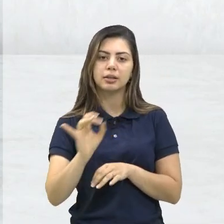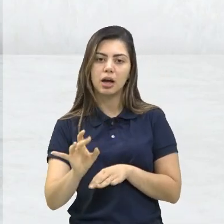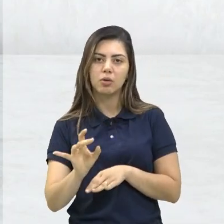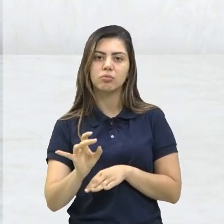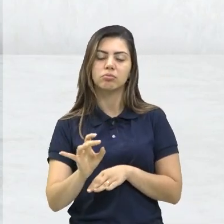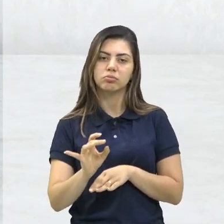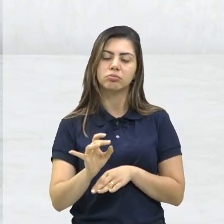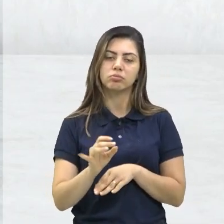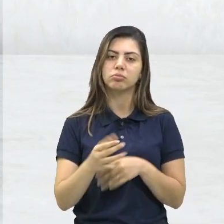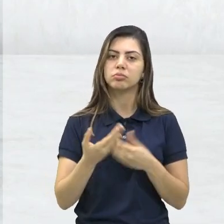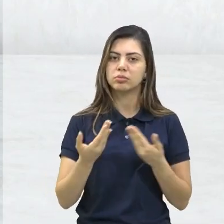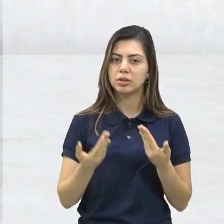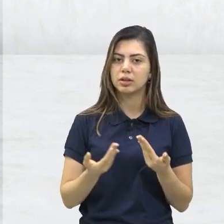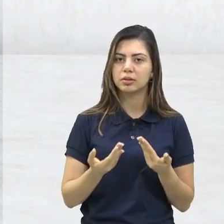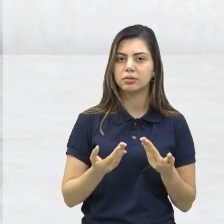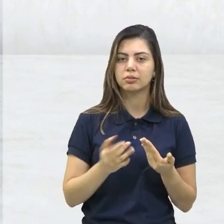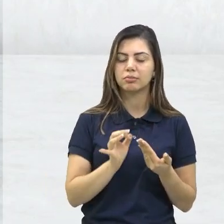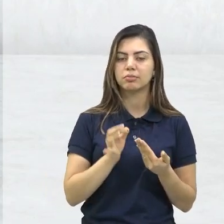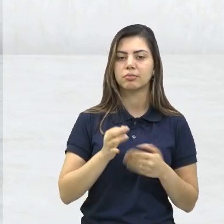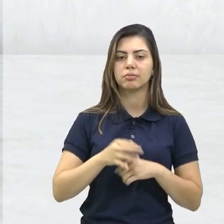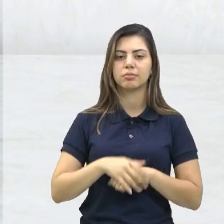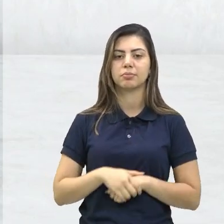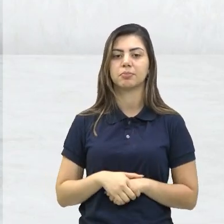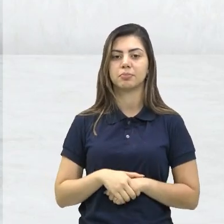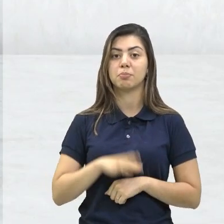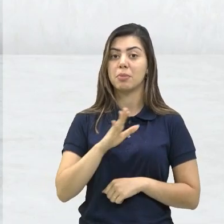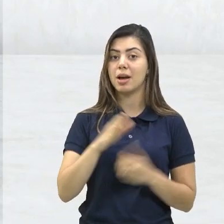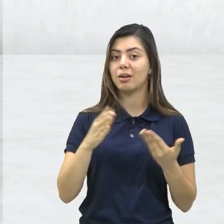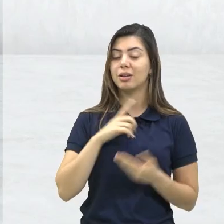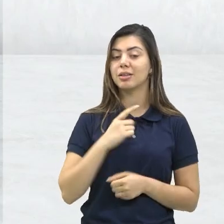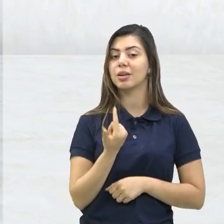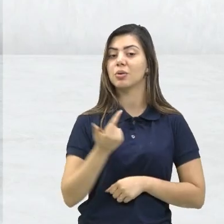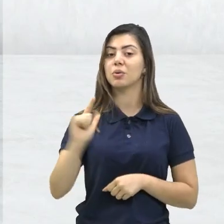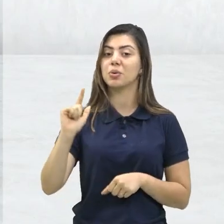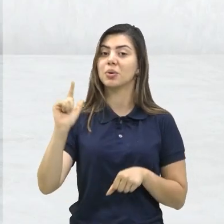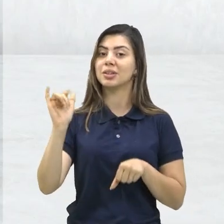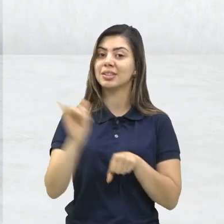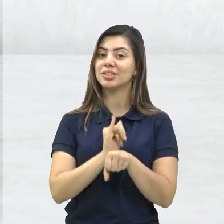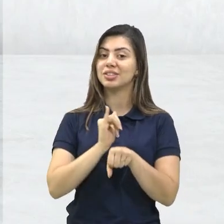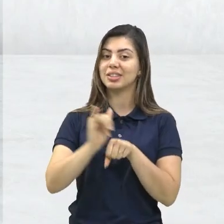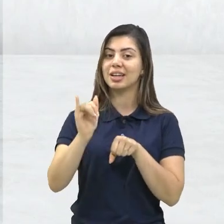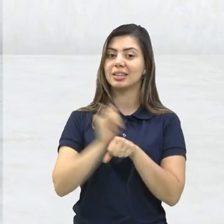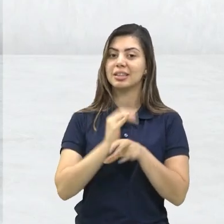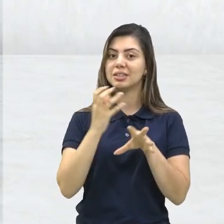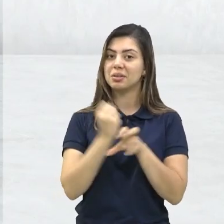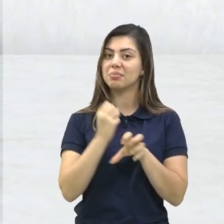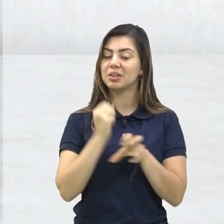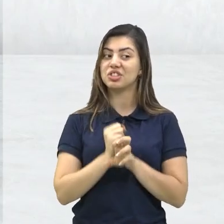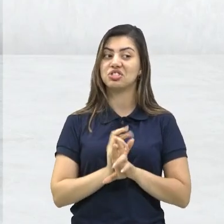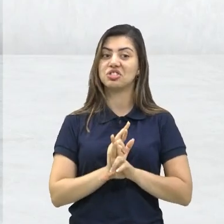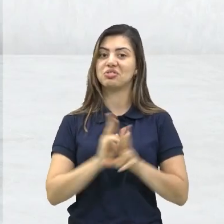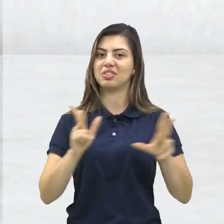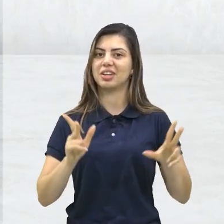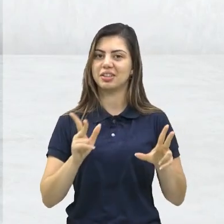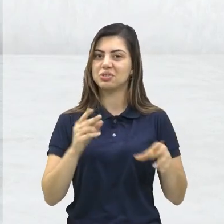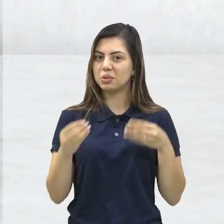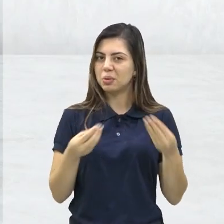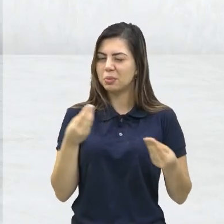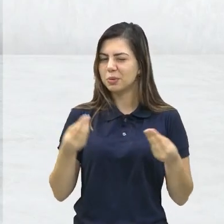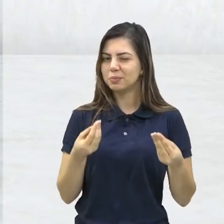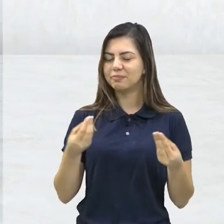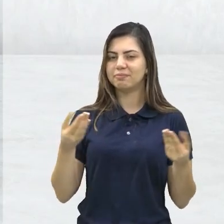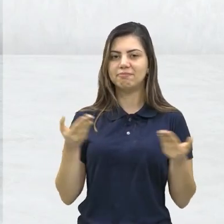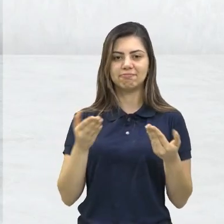maneira intuitiva, tá bom? Mas eu vou mostrar agora para você usando uma ideia diferente, tá bom? Vou mostrar para